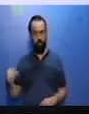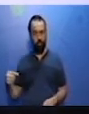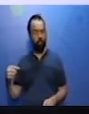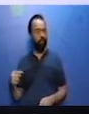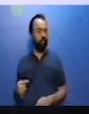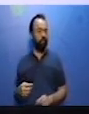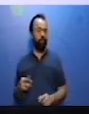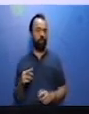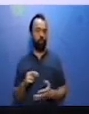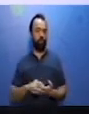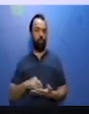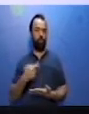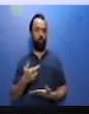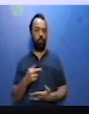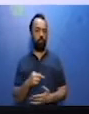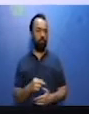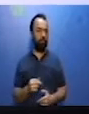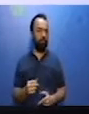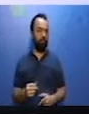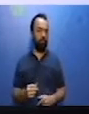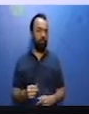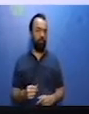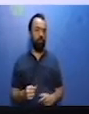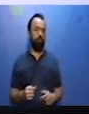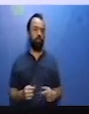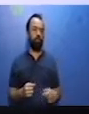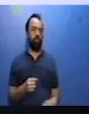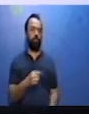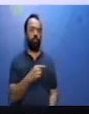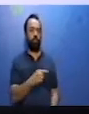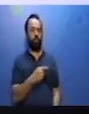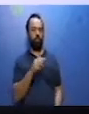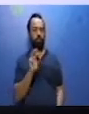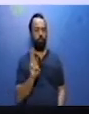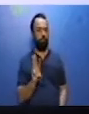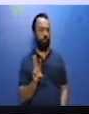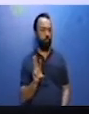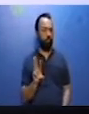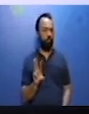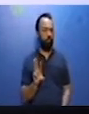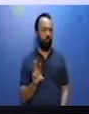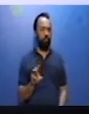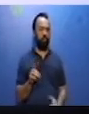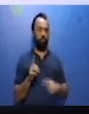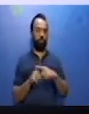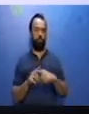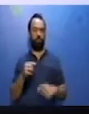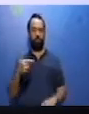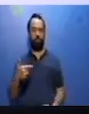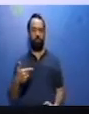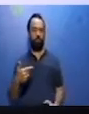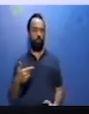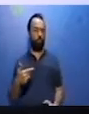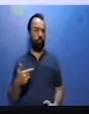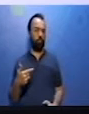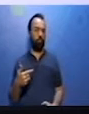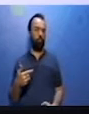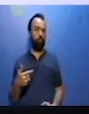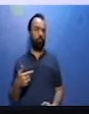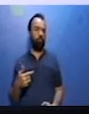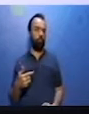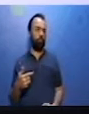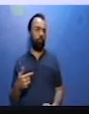resolver essas contas ó estou bebendo 3 eu depositei 7